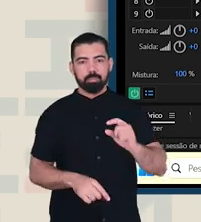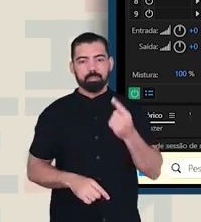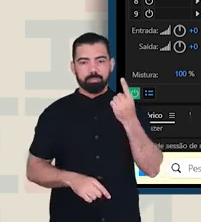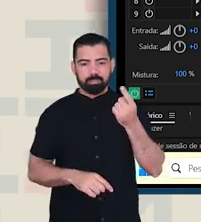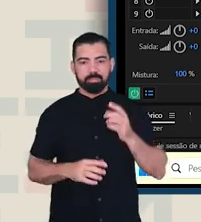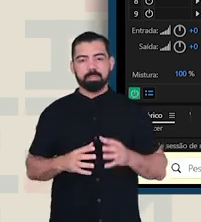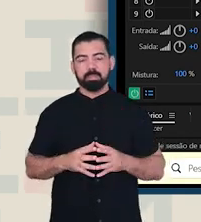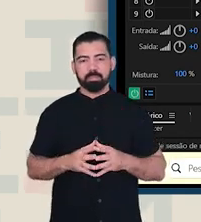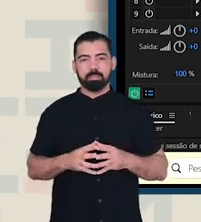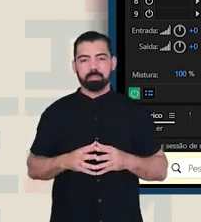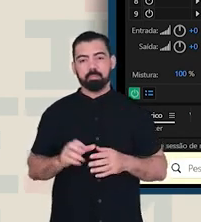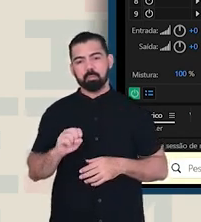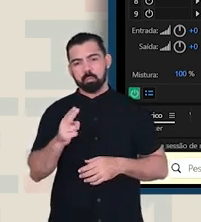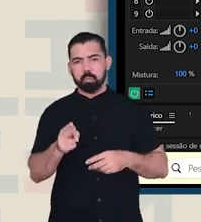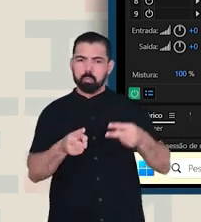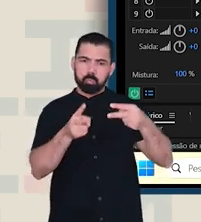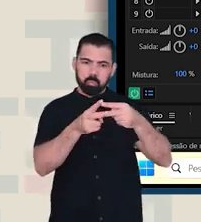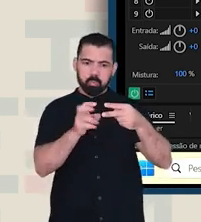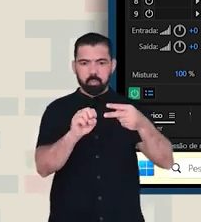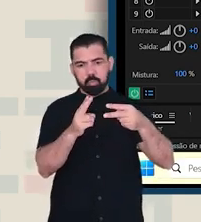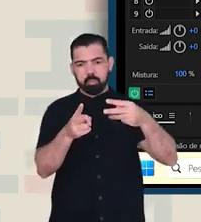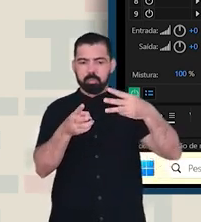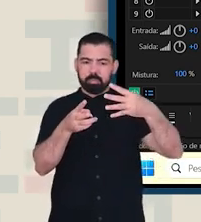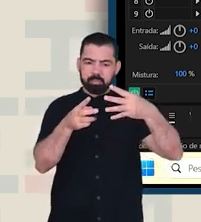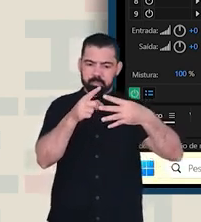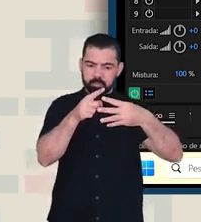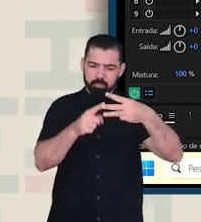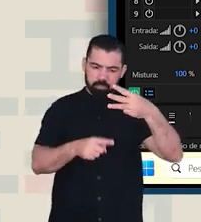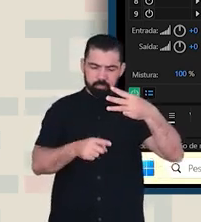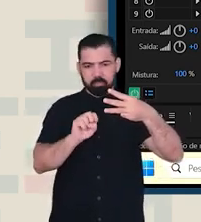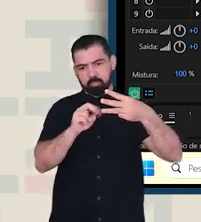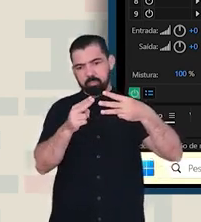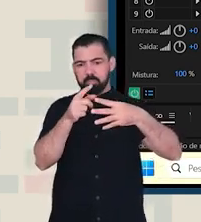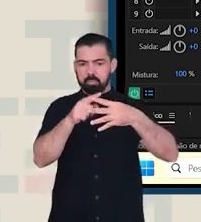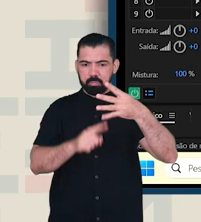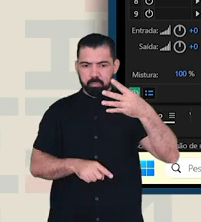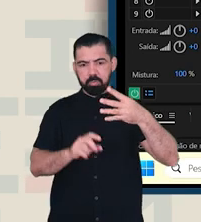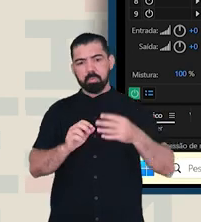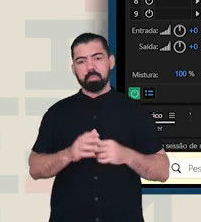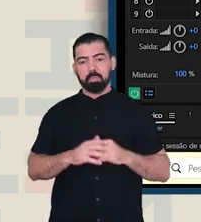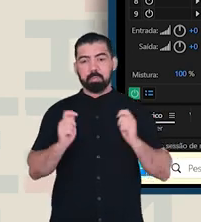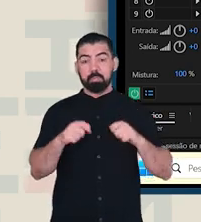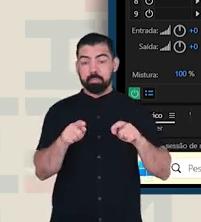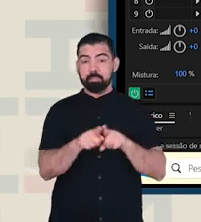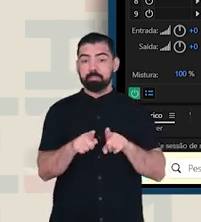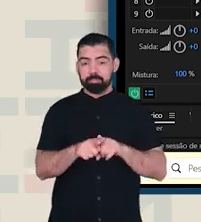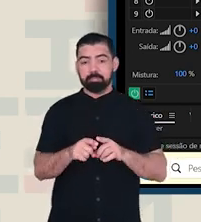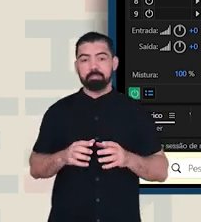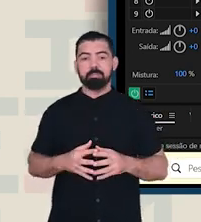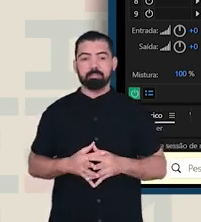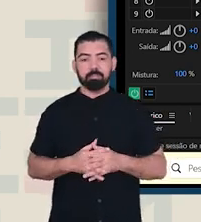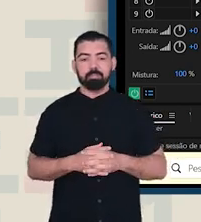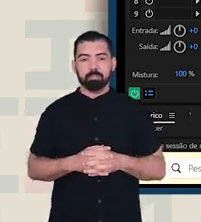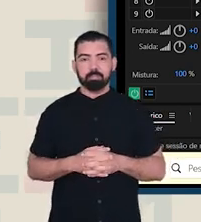escutar somente 2 canais, posso fazer assim e escutamos 2 canais.